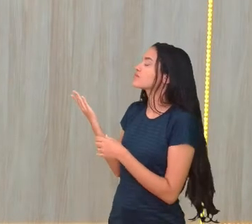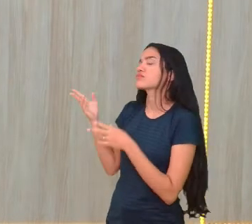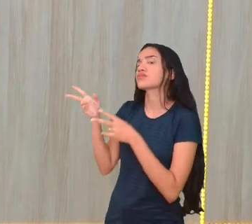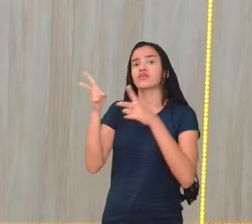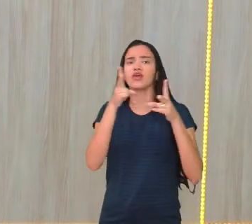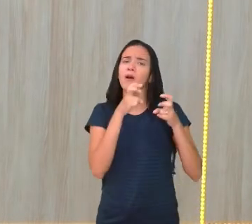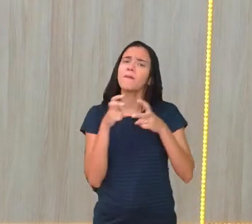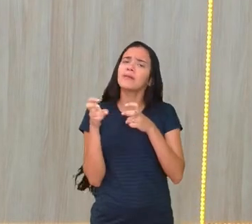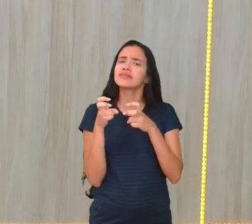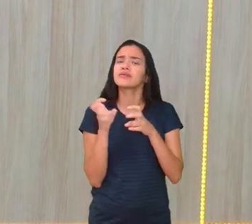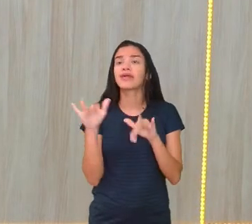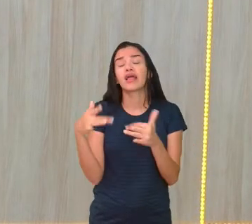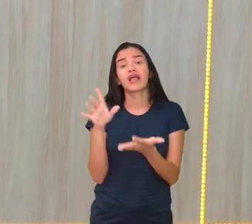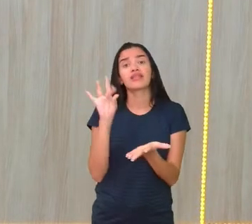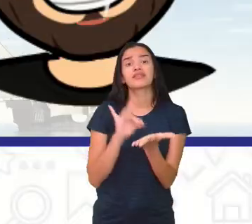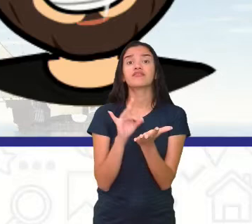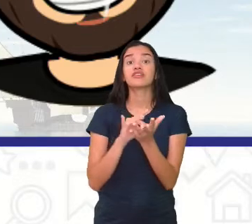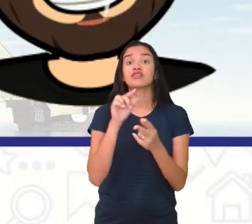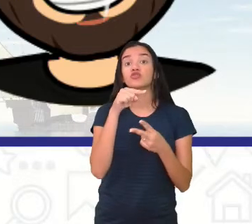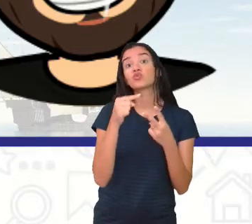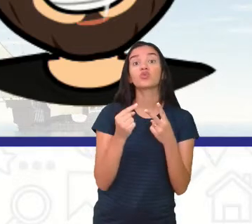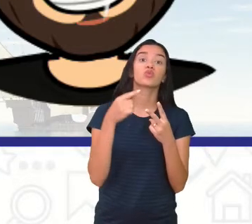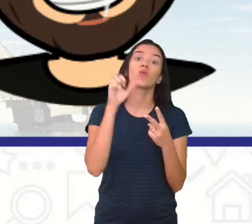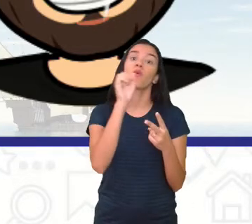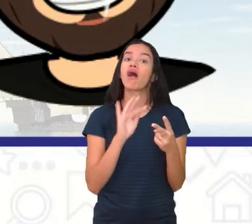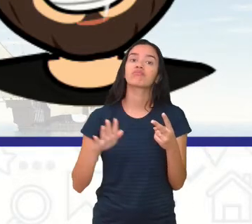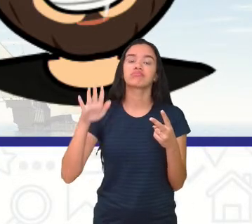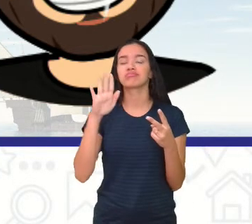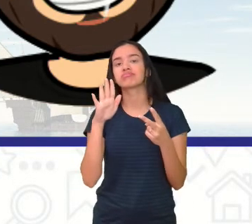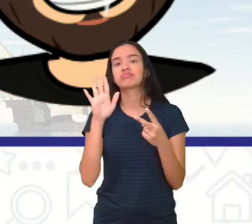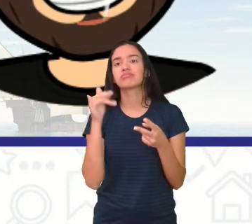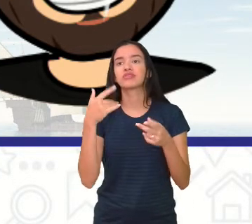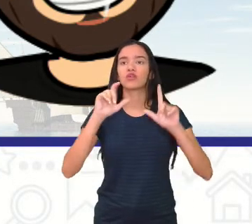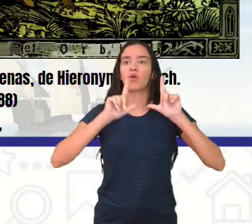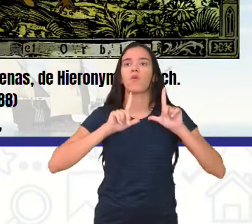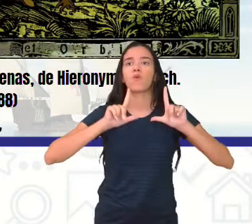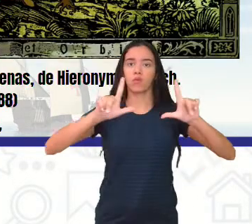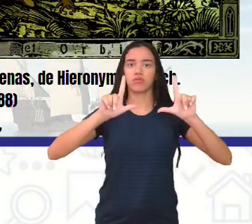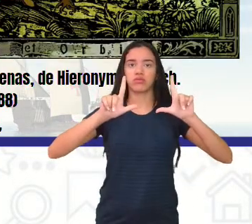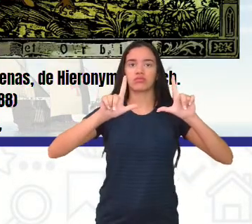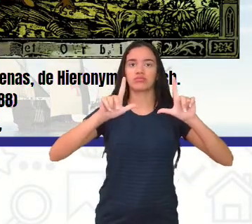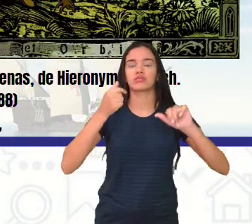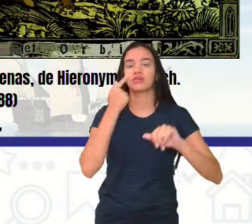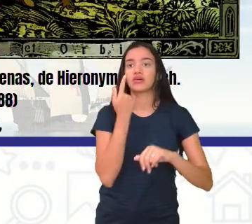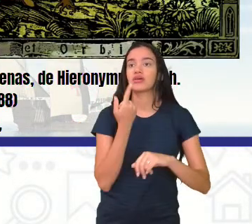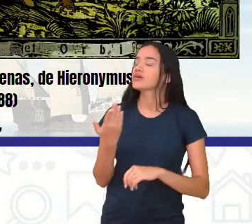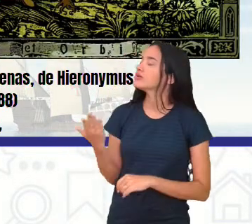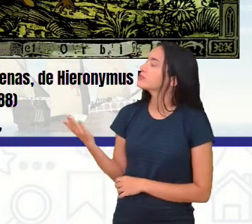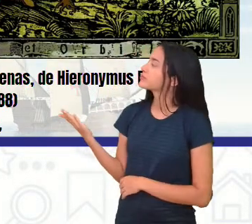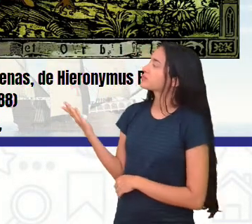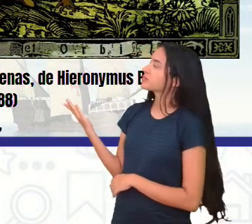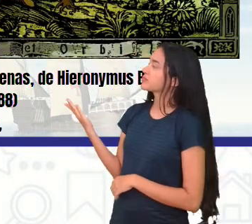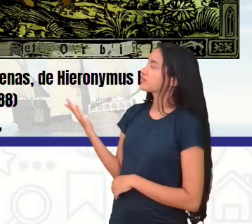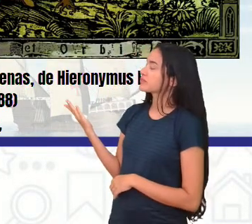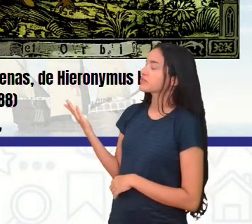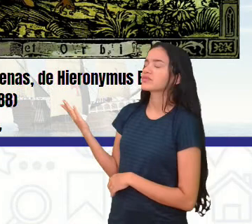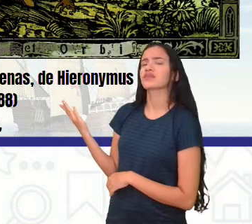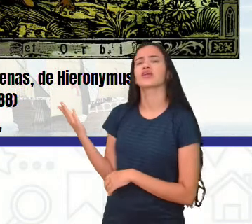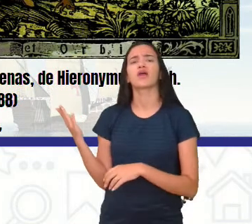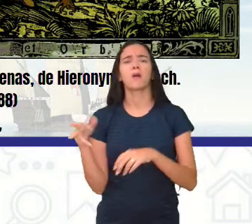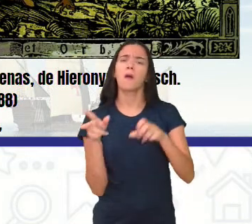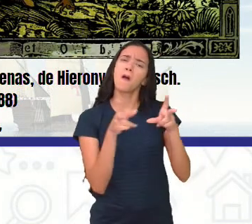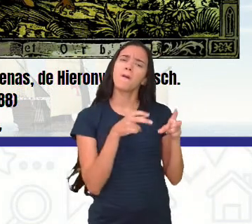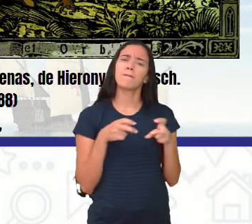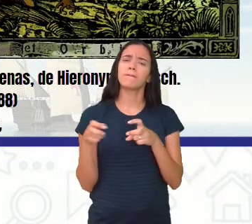observando, na realidade, duas imagens. Um quadro aqui, onde a gente tem duas imagens. Observa